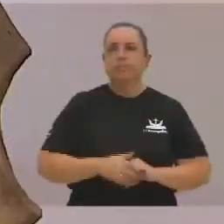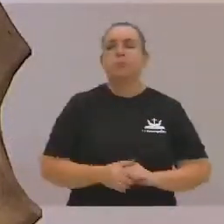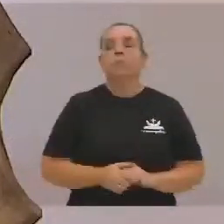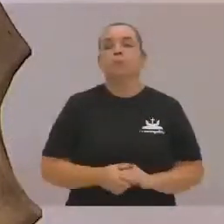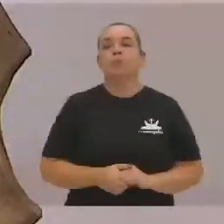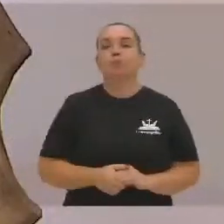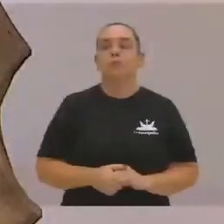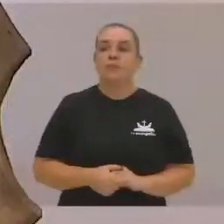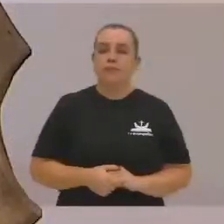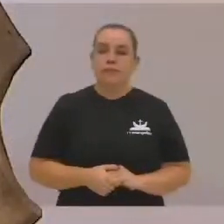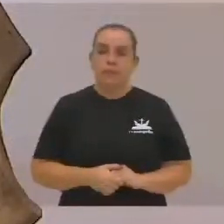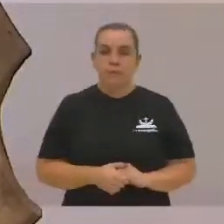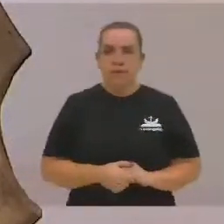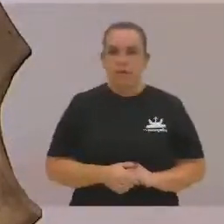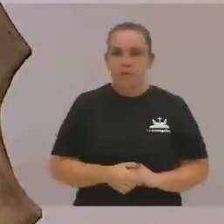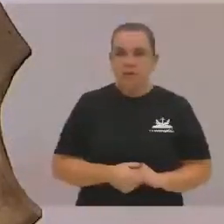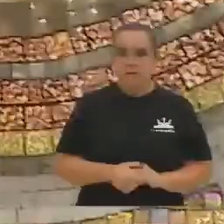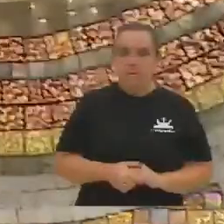gente.